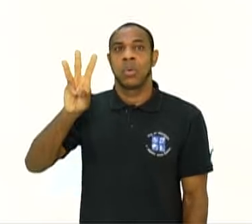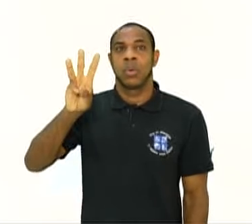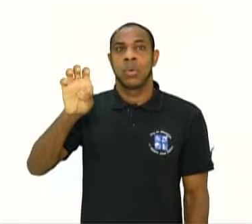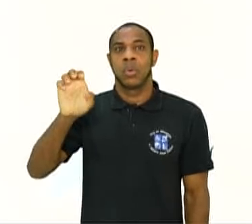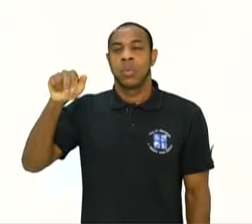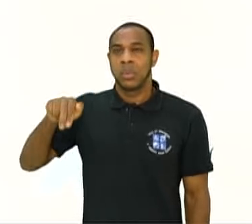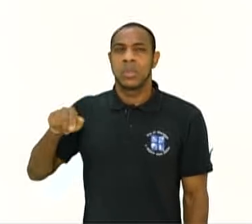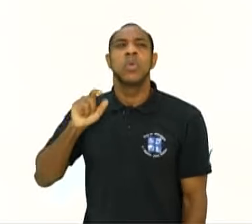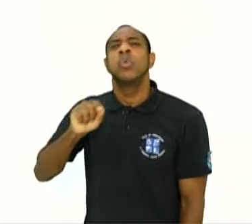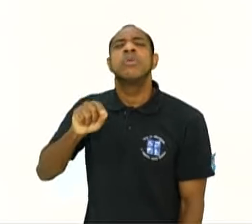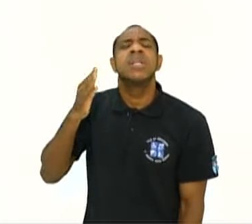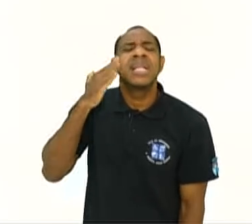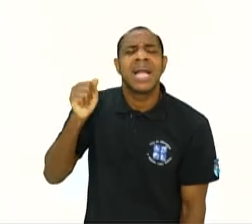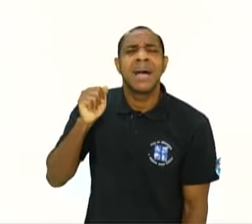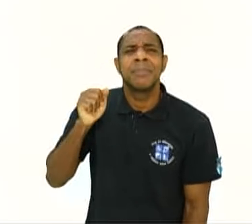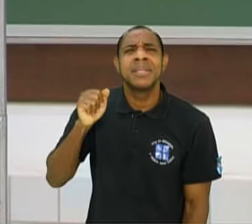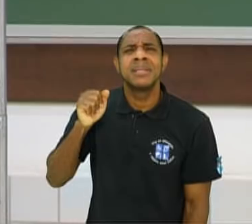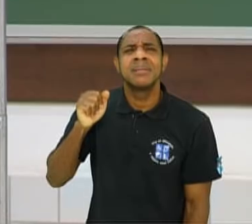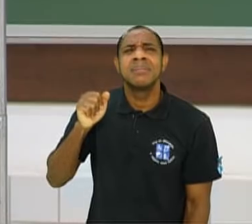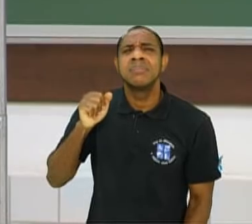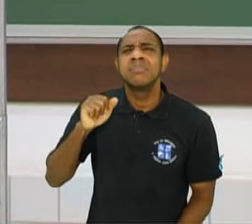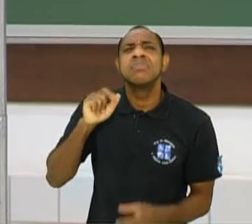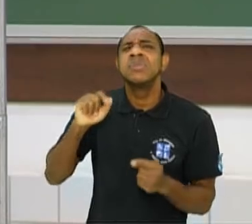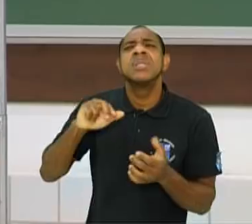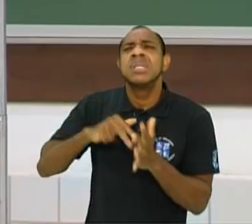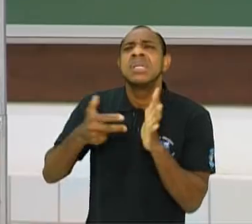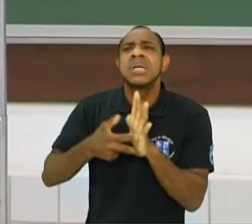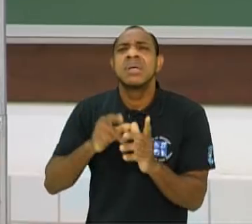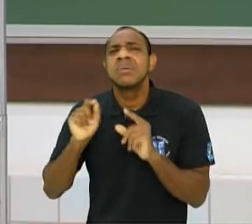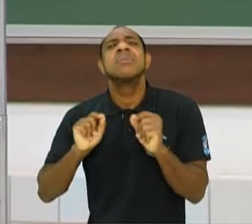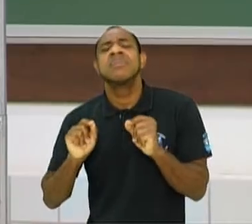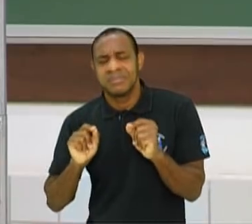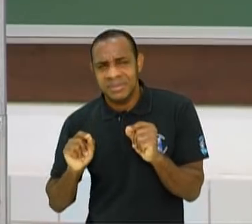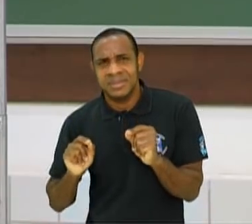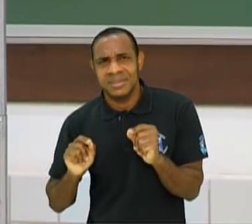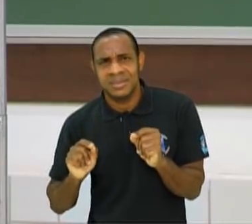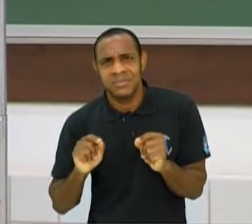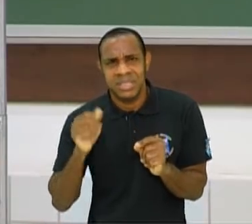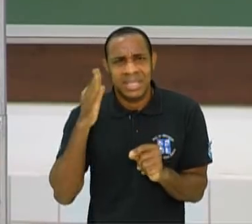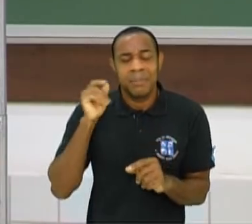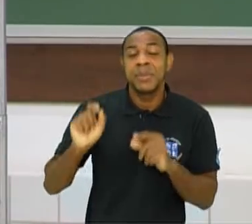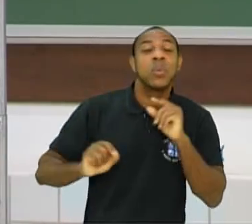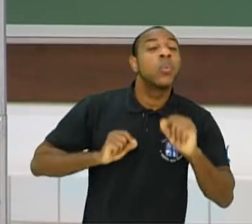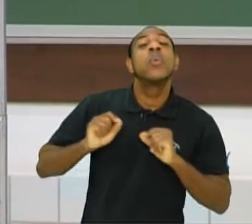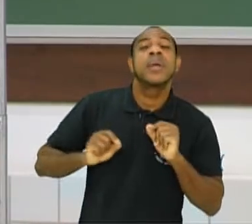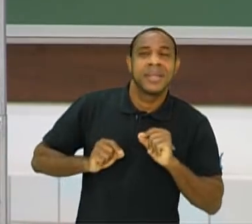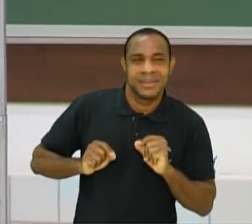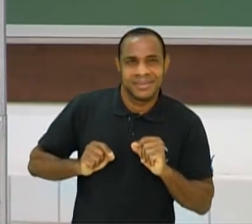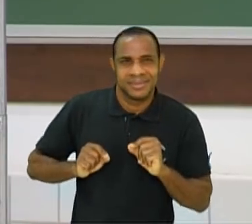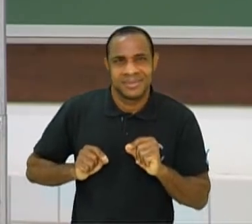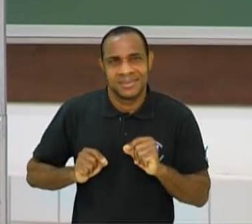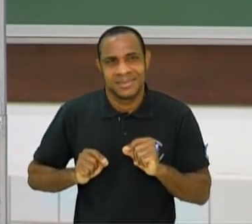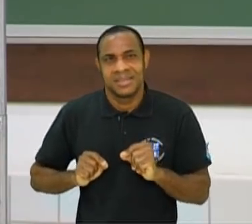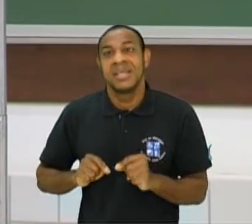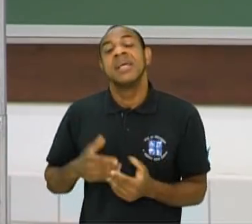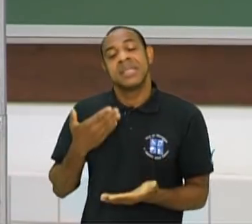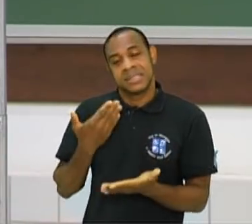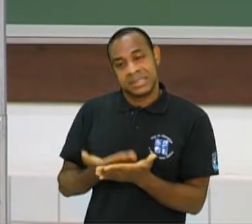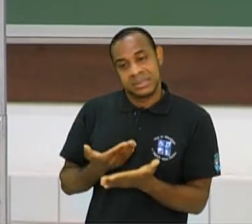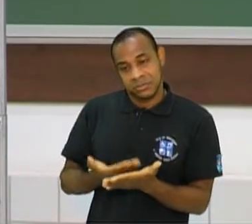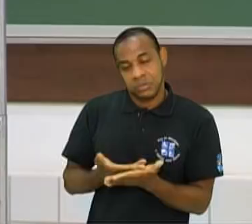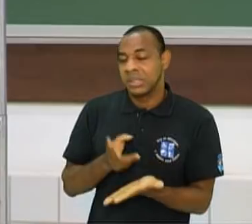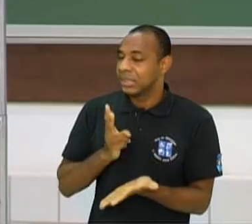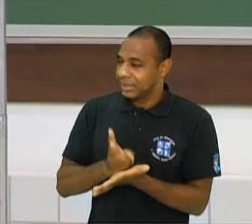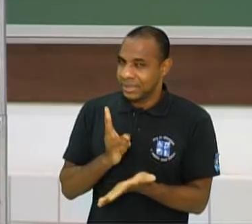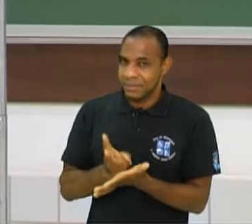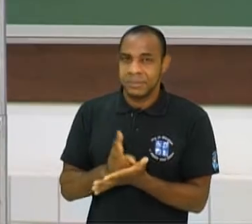você já sabe sobre Halloween. Afinal, né, todo ano a gente estuda um pouquinho para saber a história do Halloween, a gente